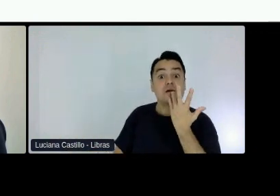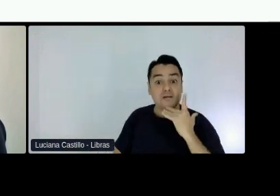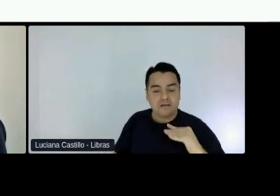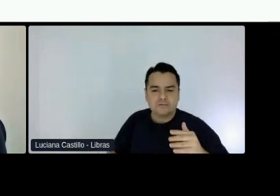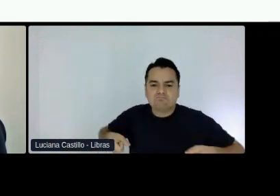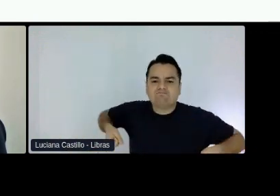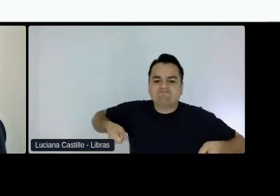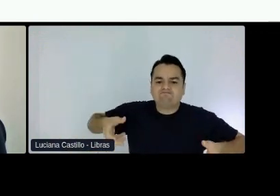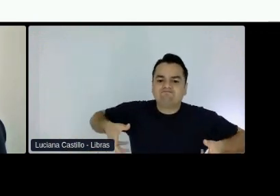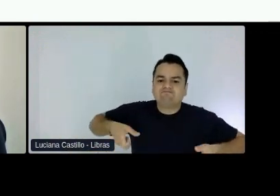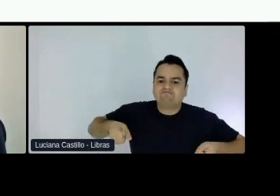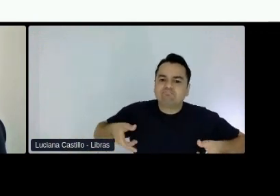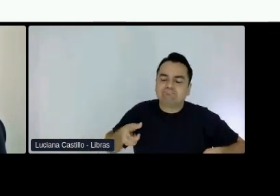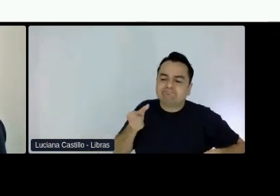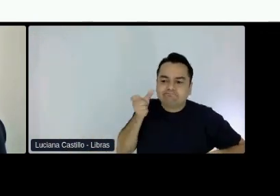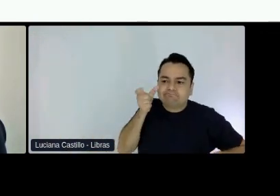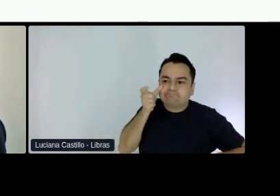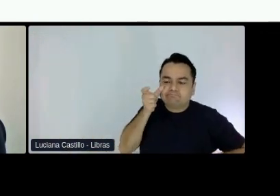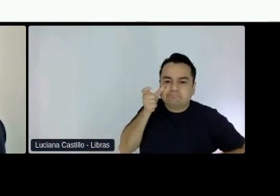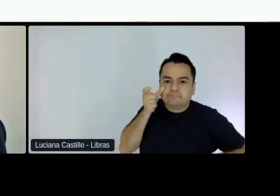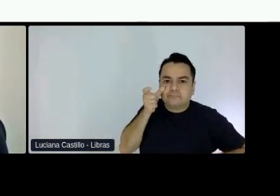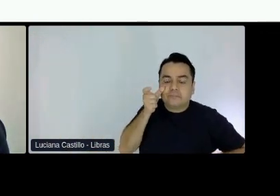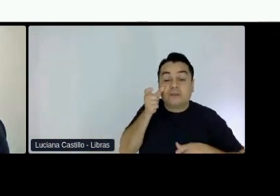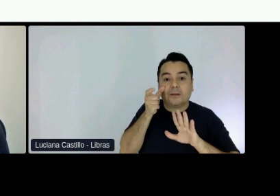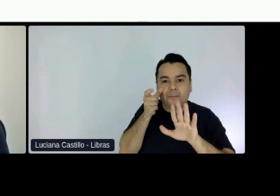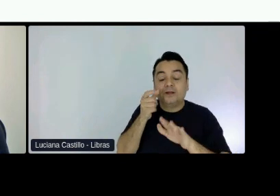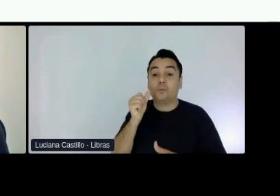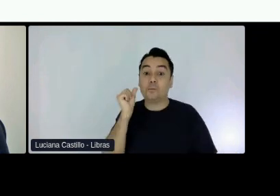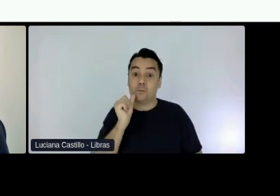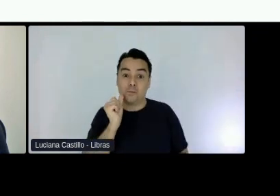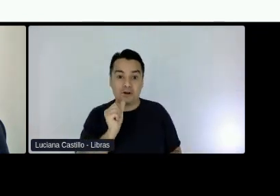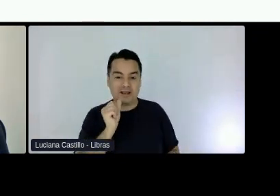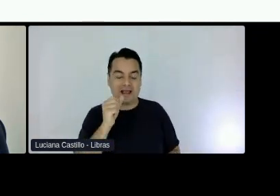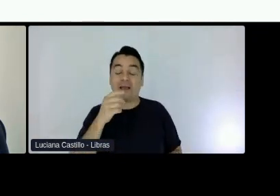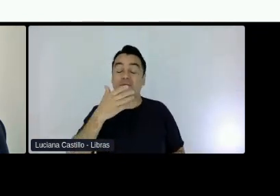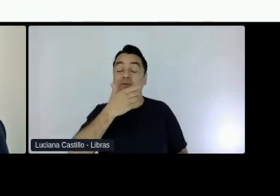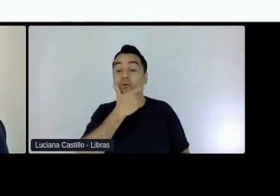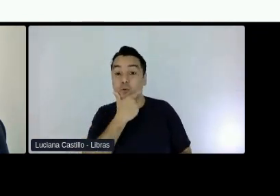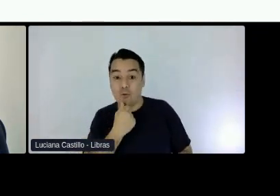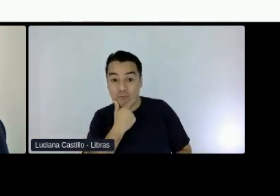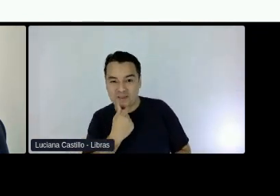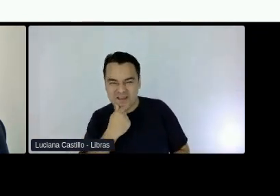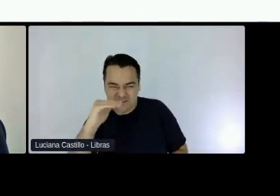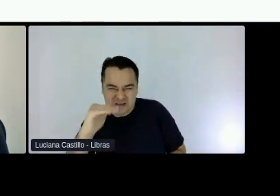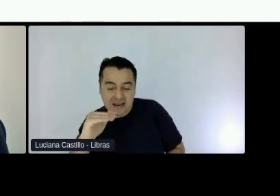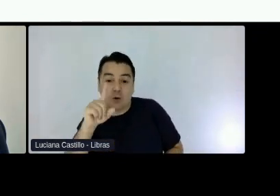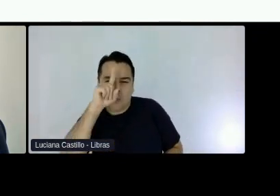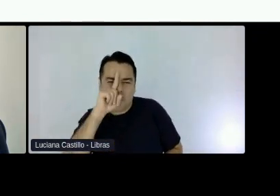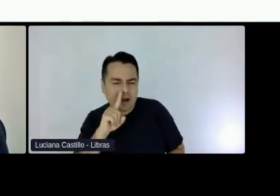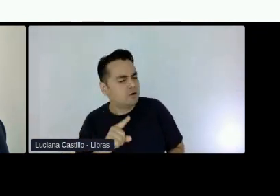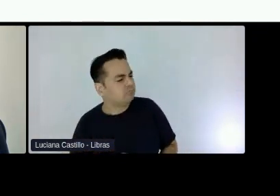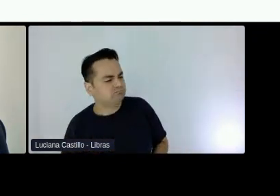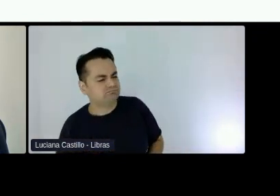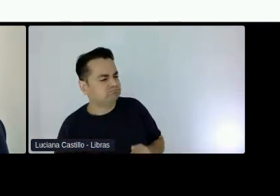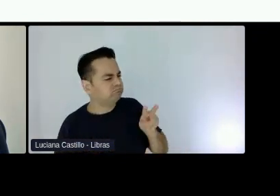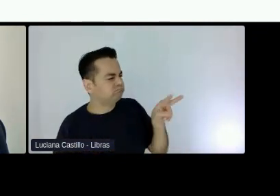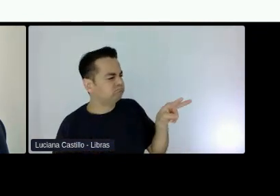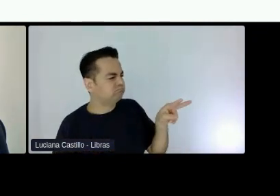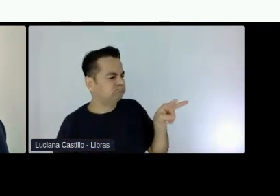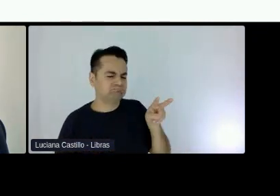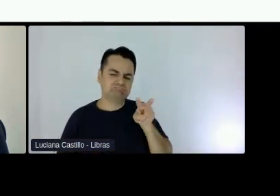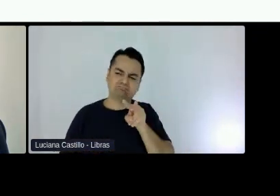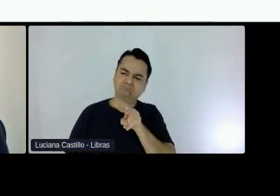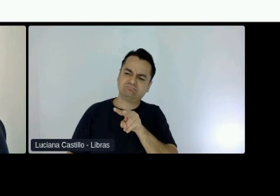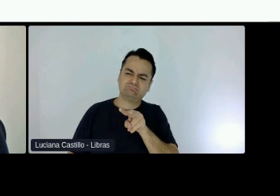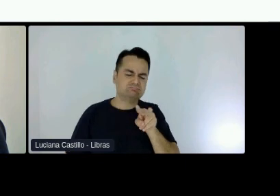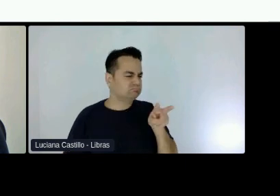a criança lourinha chega e fica assim, acha estranho aquela criança